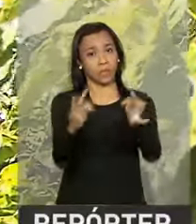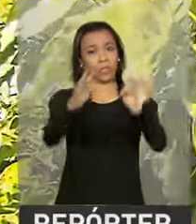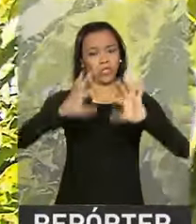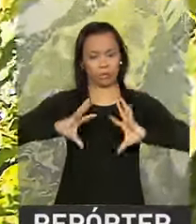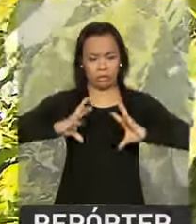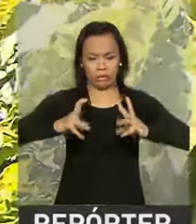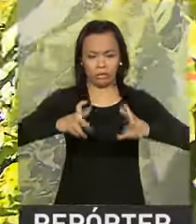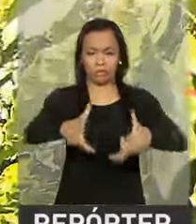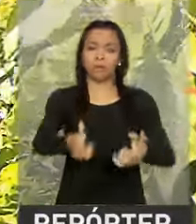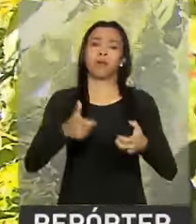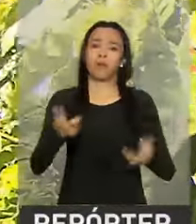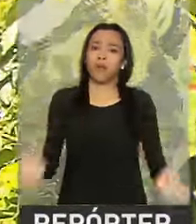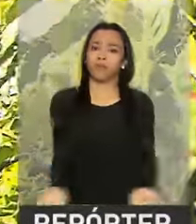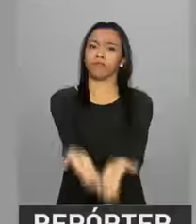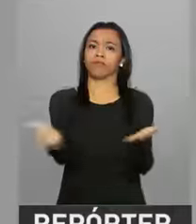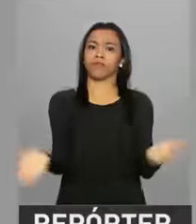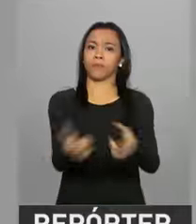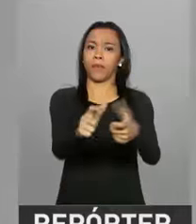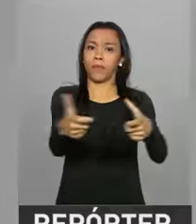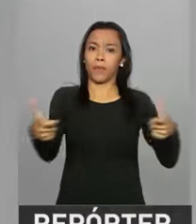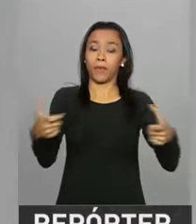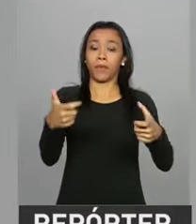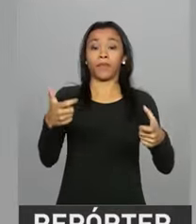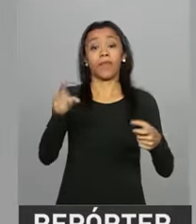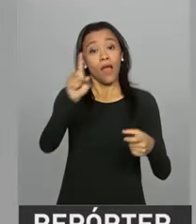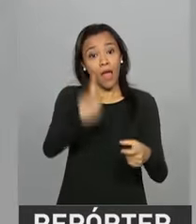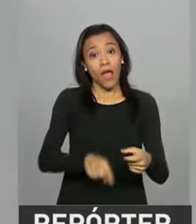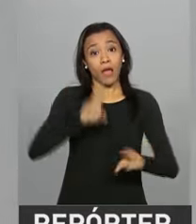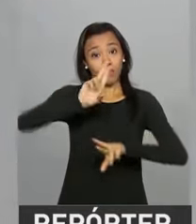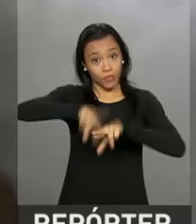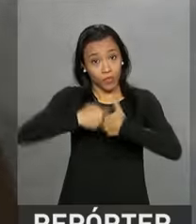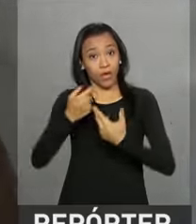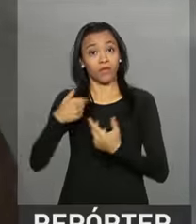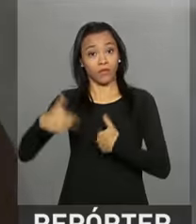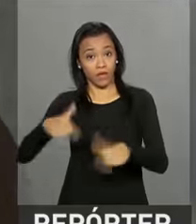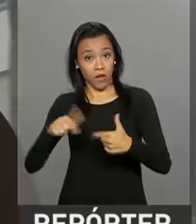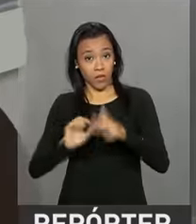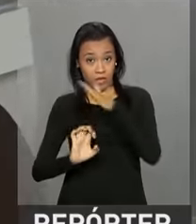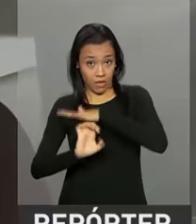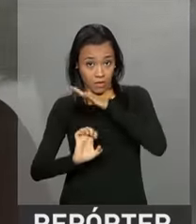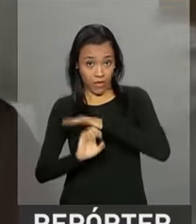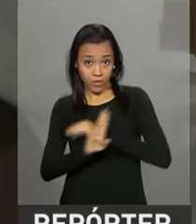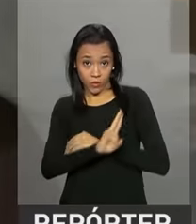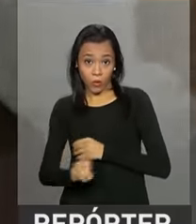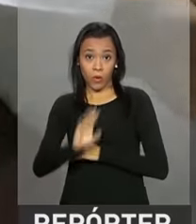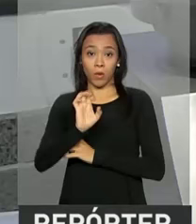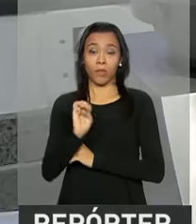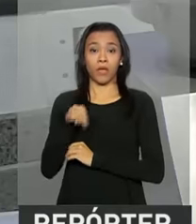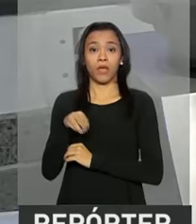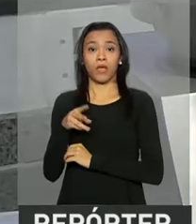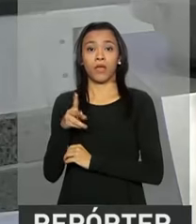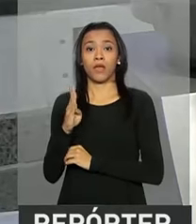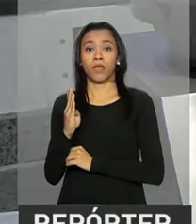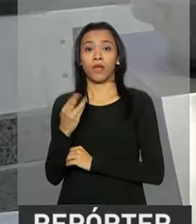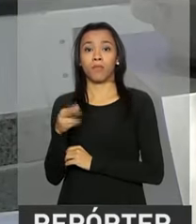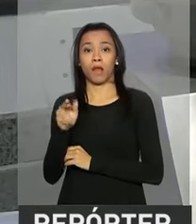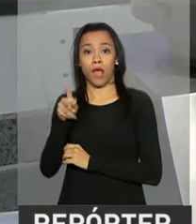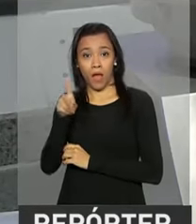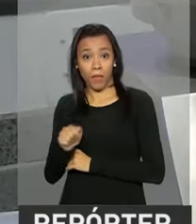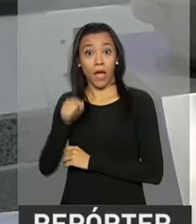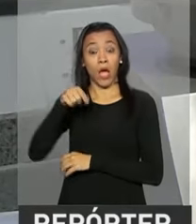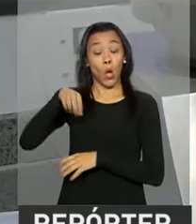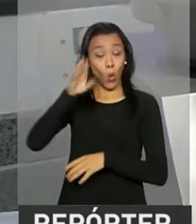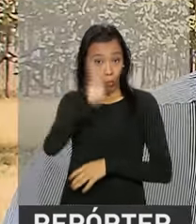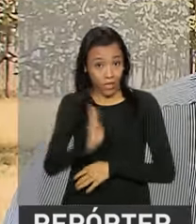aumentar a produtividade no setor. Graças ao trabalho da Embrapa, o Brasil é hoje referência na área de pesquisa e